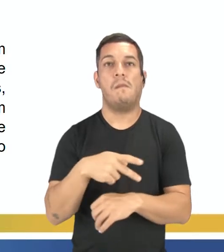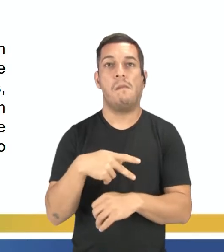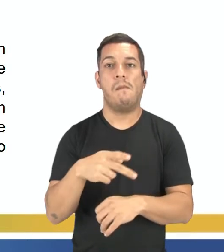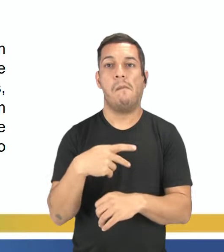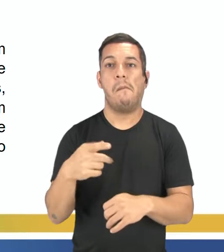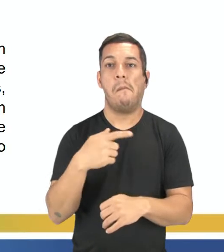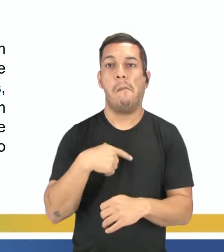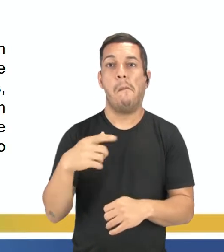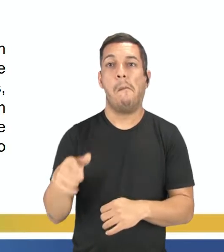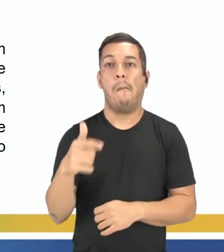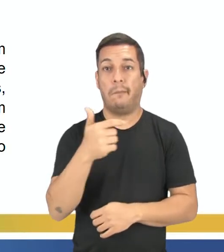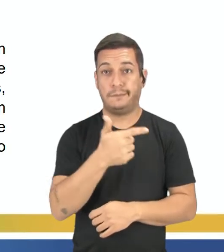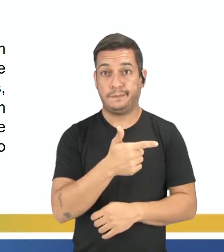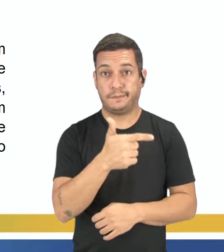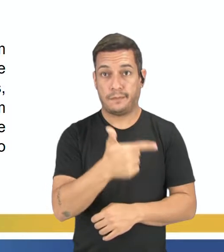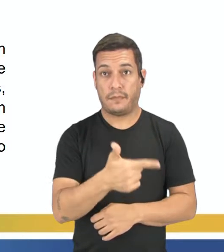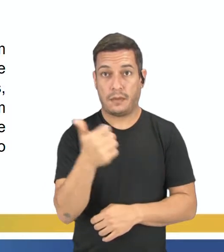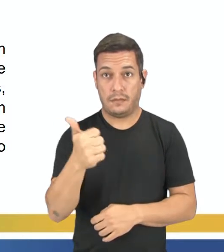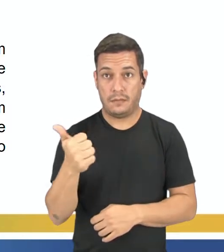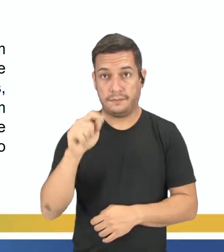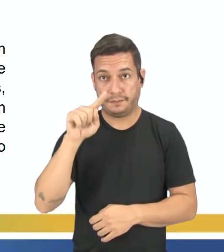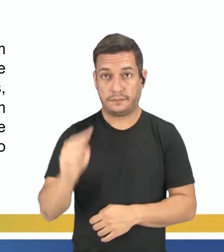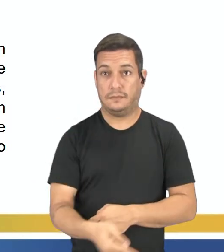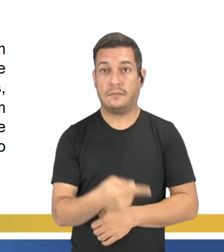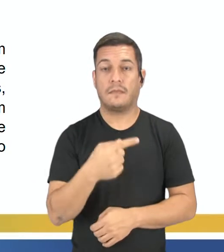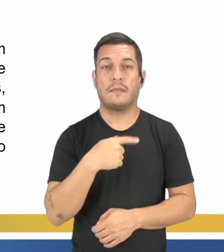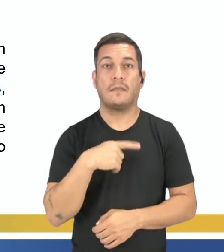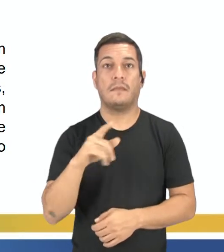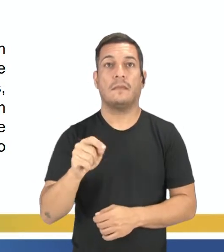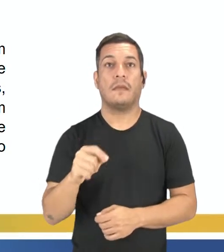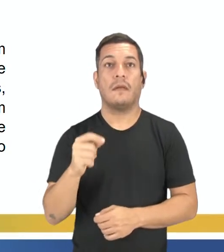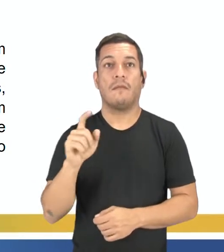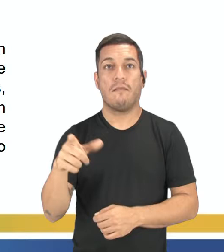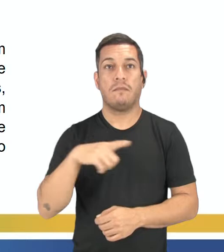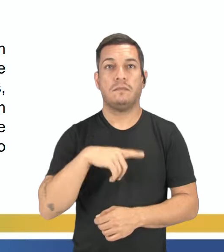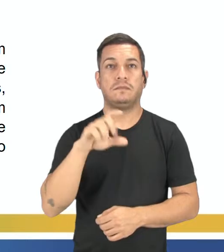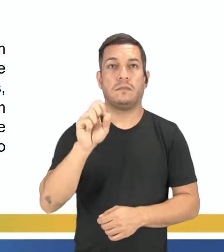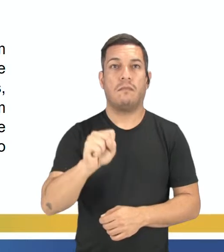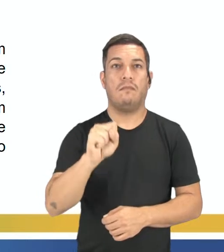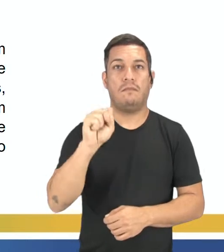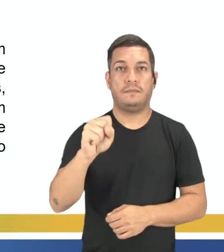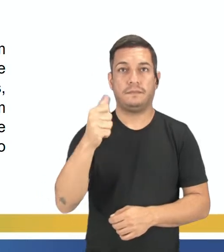país. Dentre esses 211 milhões de habitantes, nós temos aí